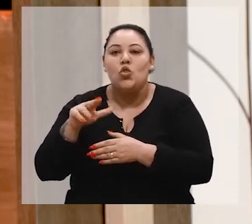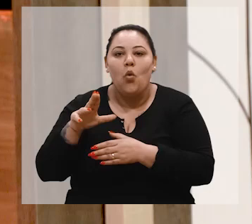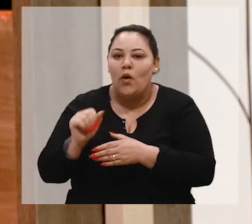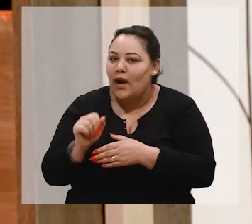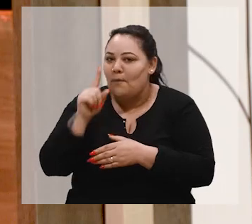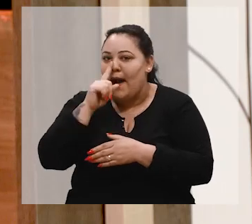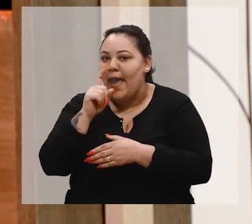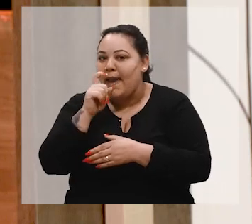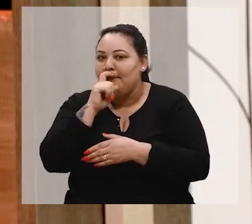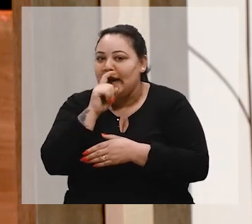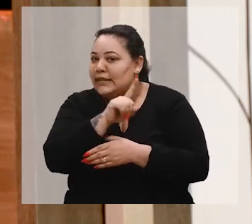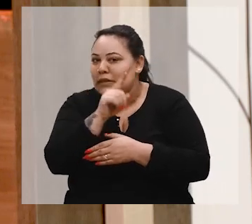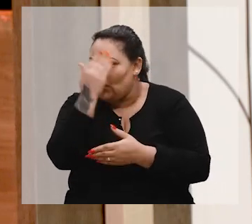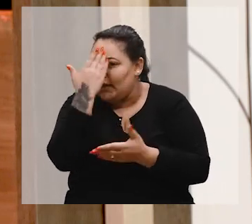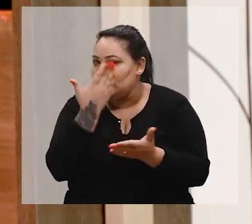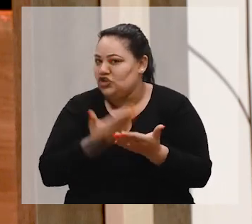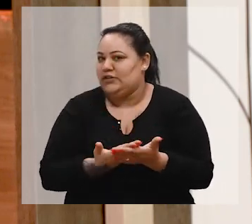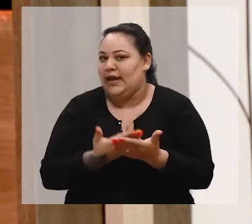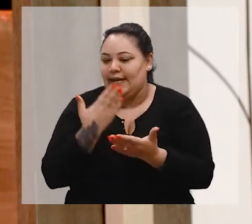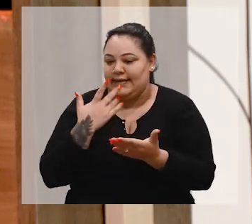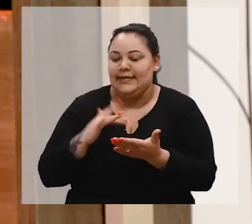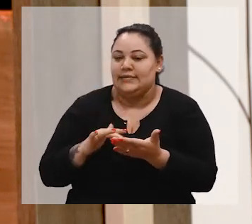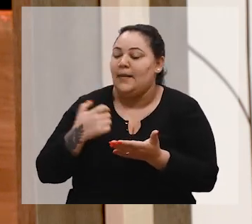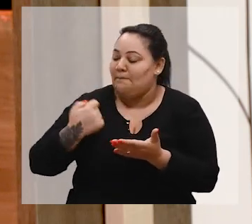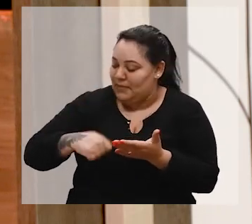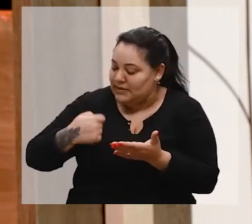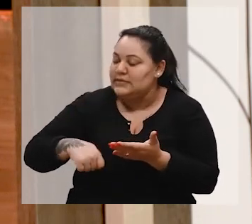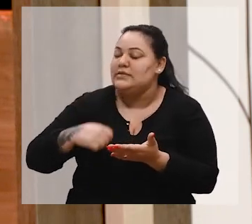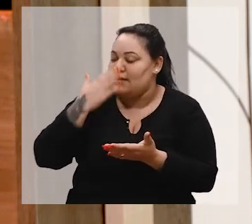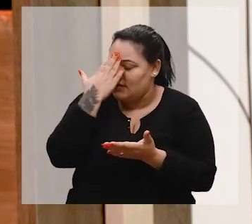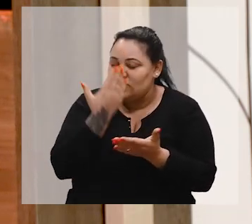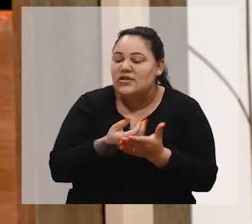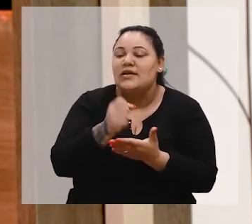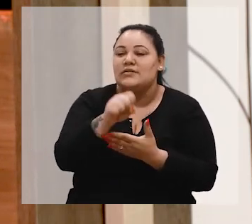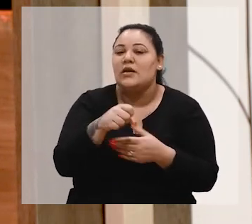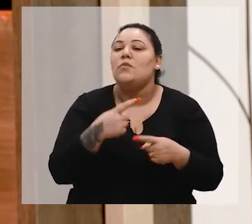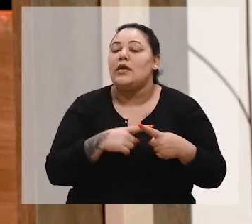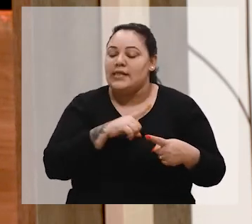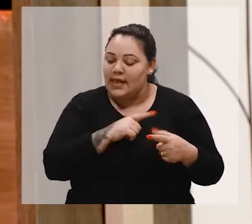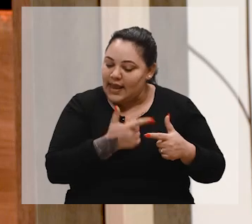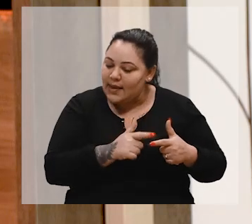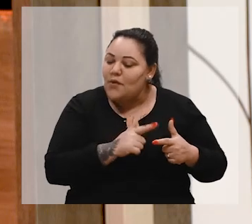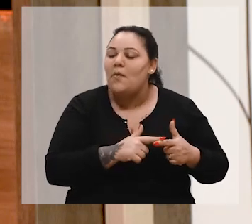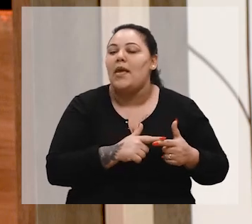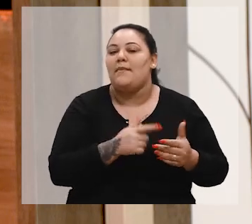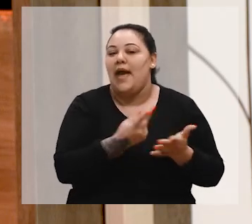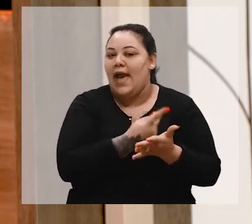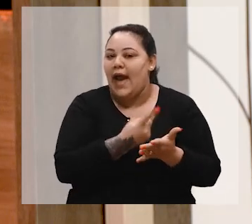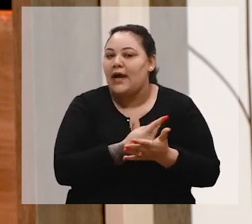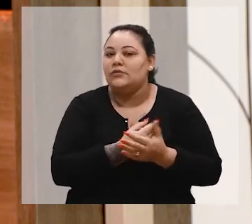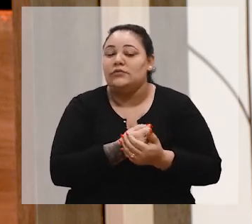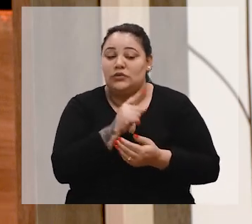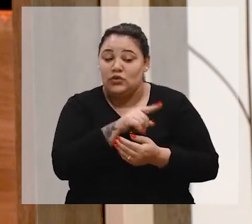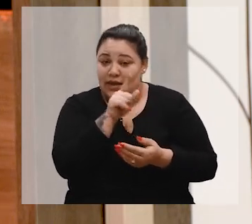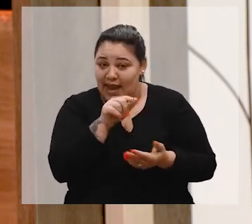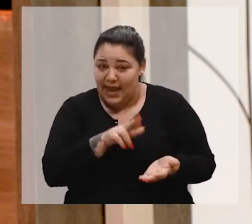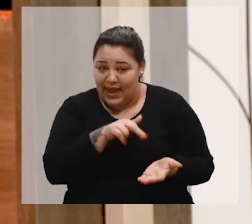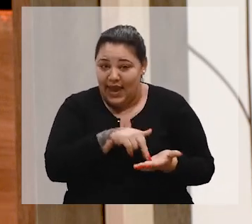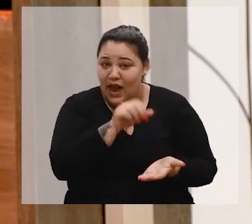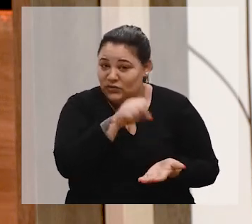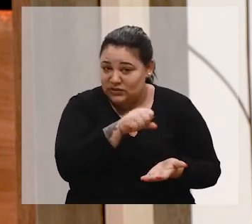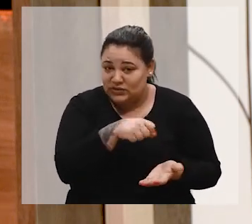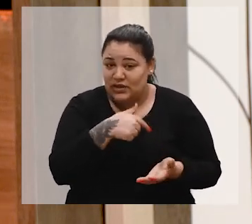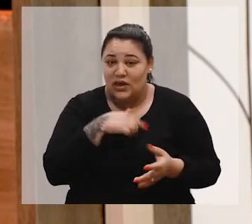ser invalidado algo assim. Então, essa construção, ela foi algo que ela é